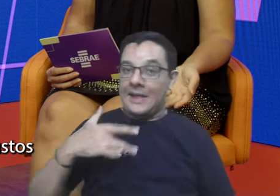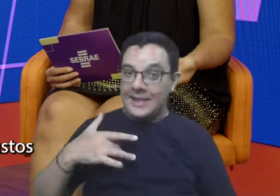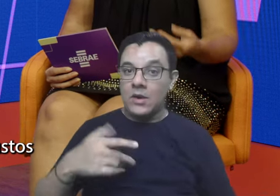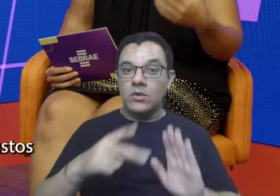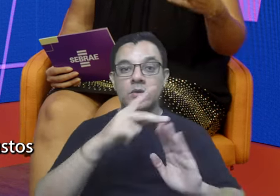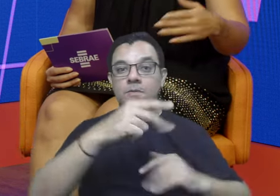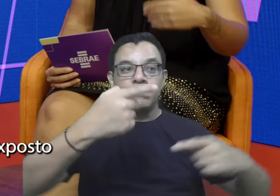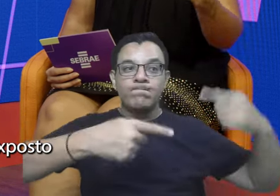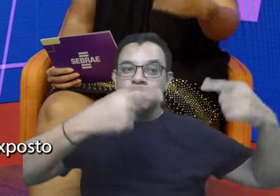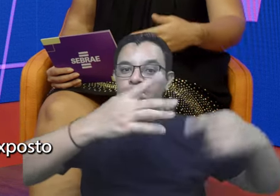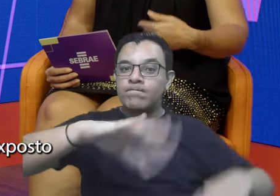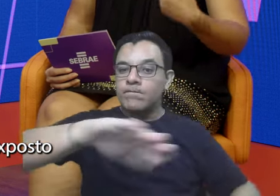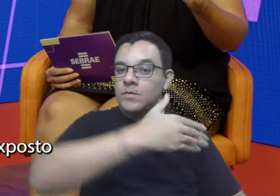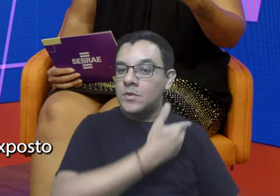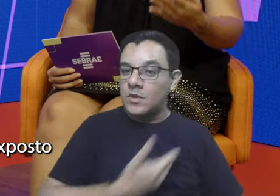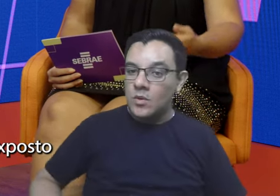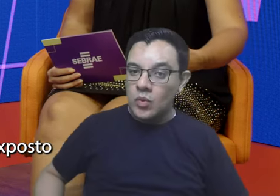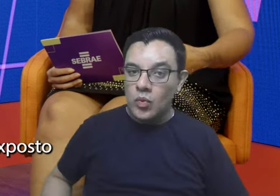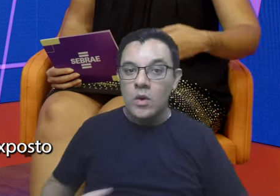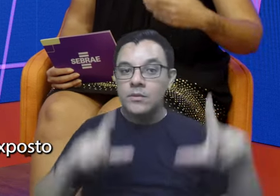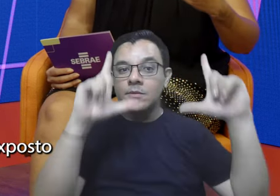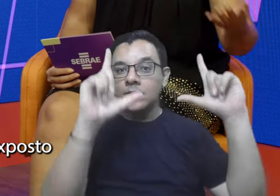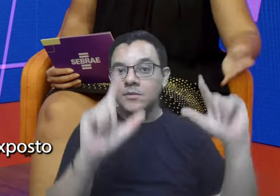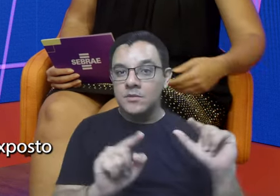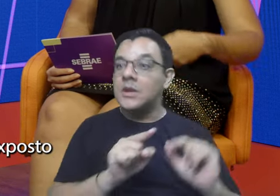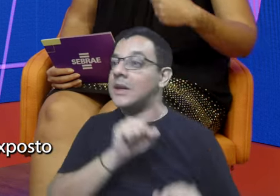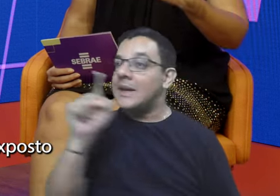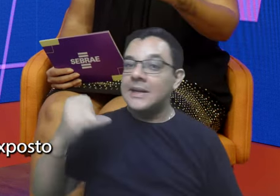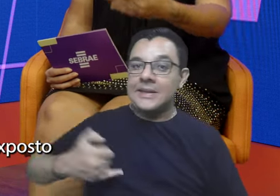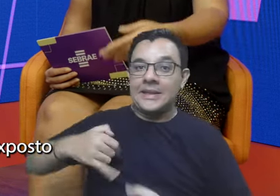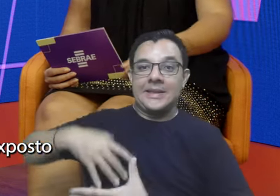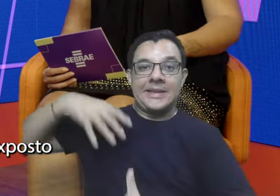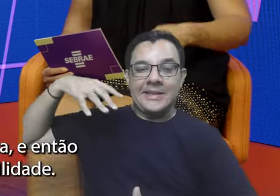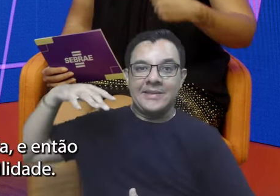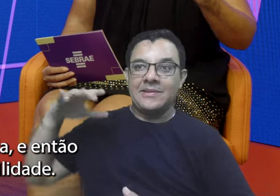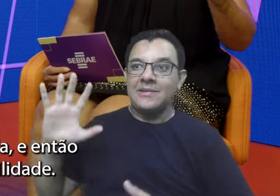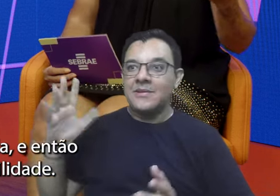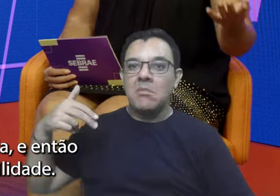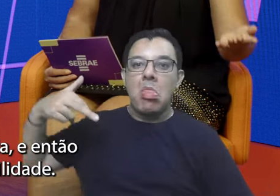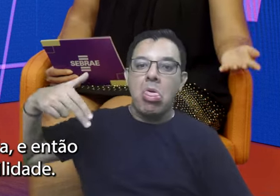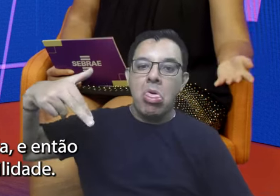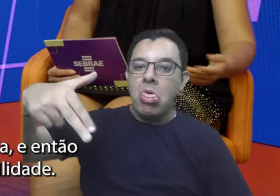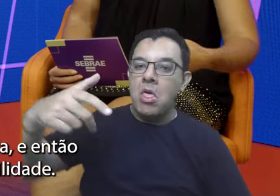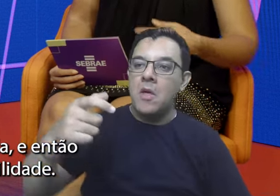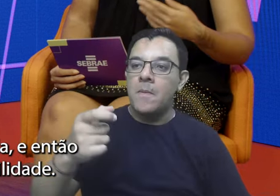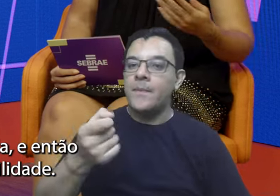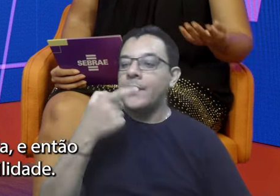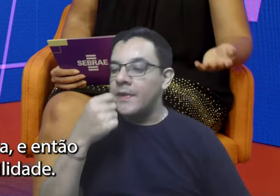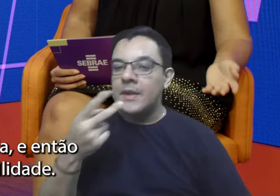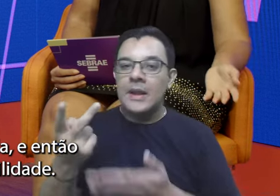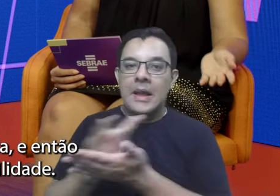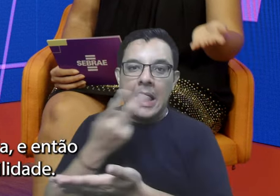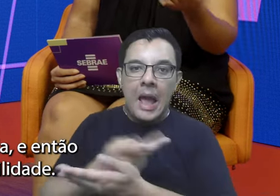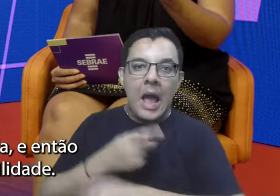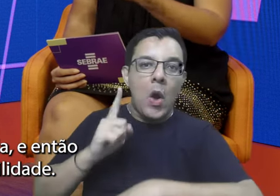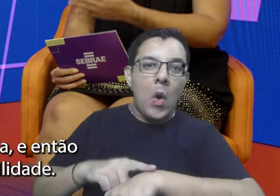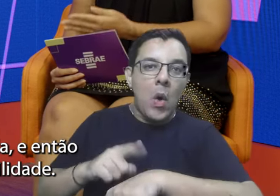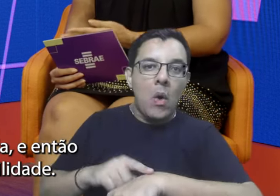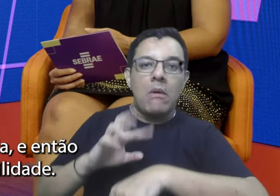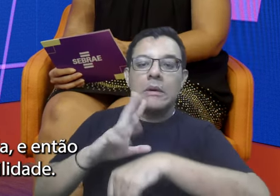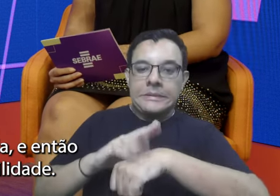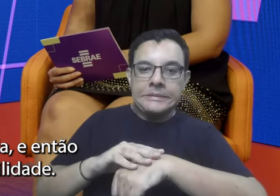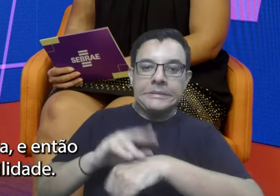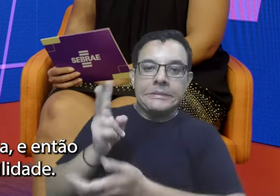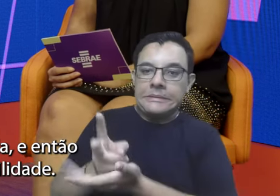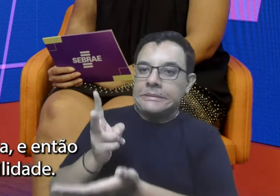pública porque do que ter um idoso que tá exposto à Queda tomando remédios de forma errada então adoecendo